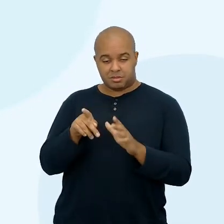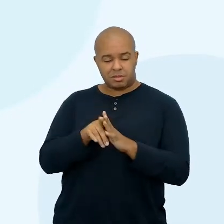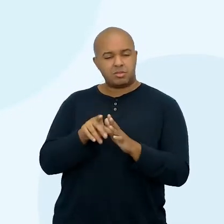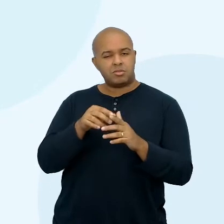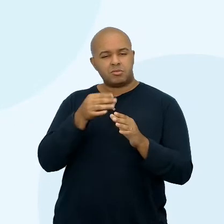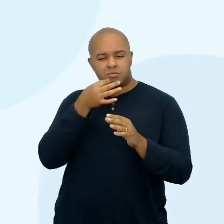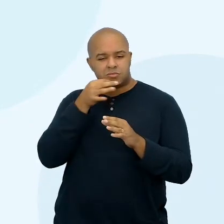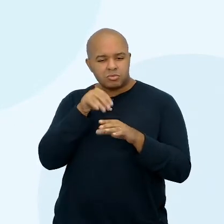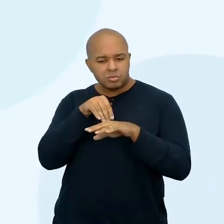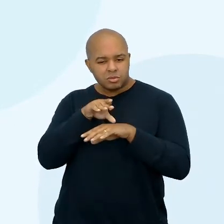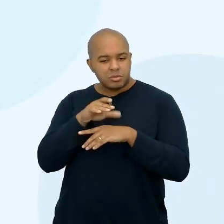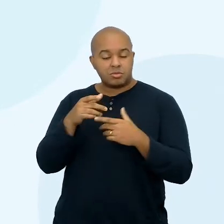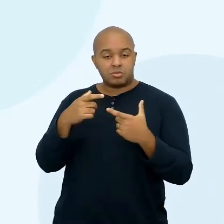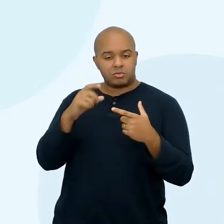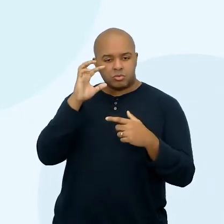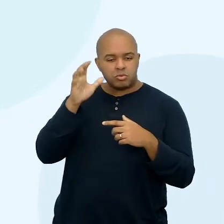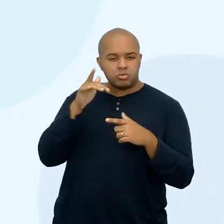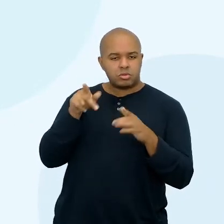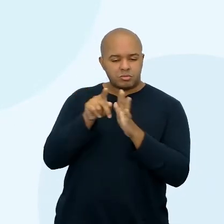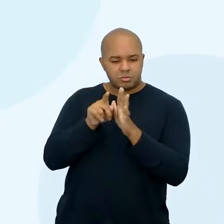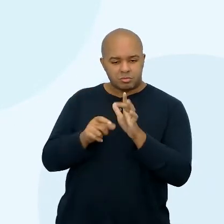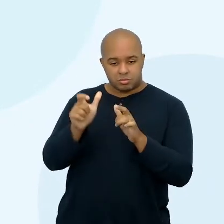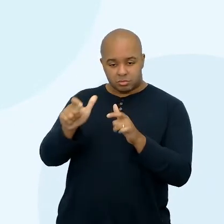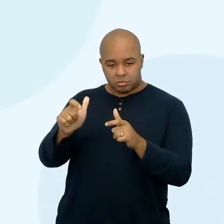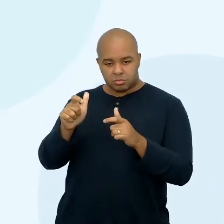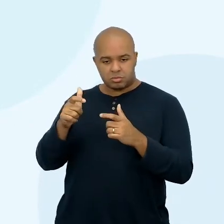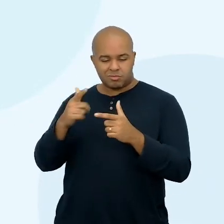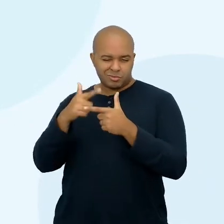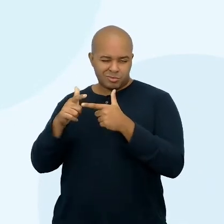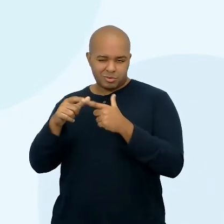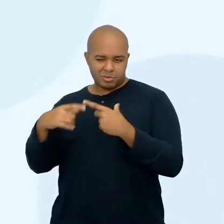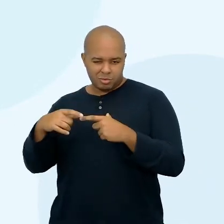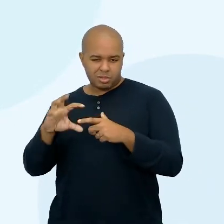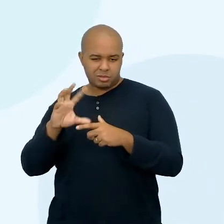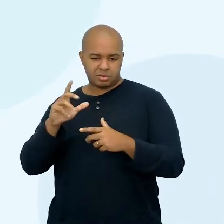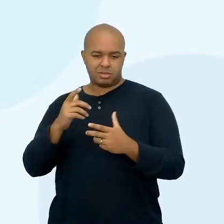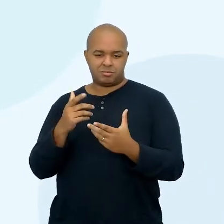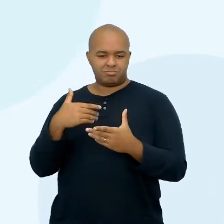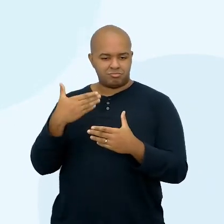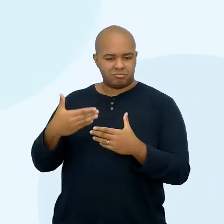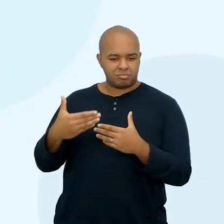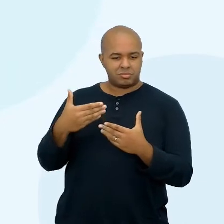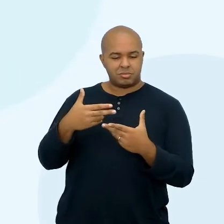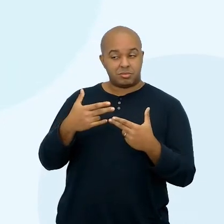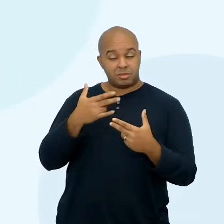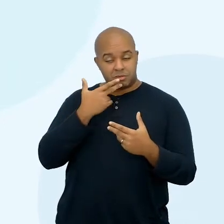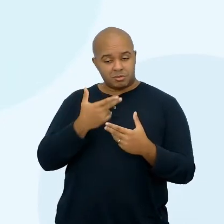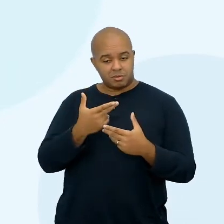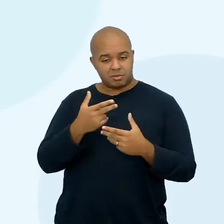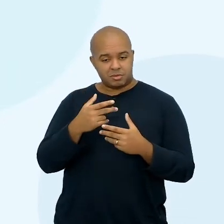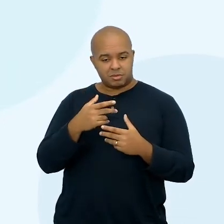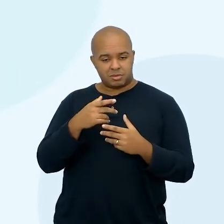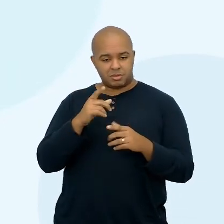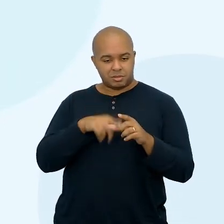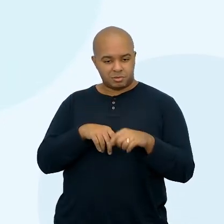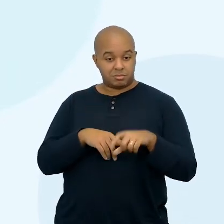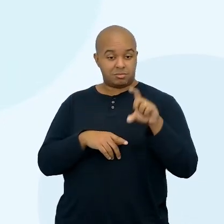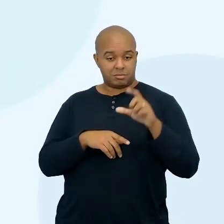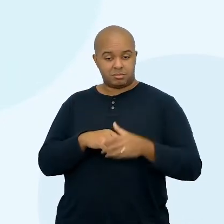deputado, de um senador, mas isso, às vezes, é mais complicado, leva tempo. Se você